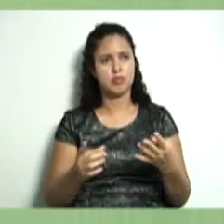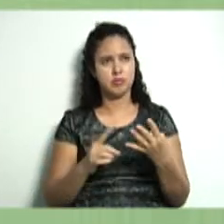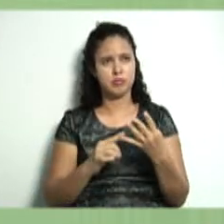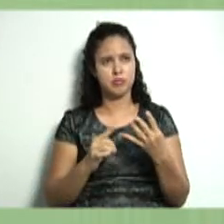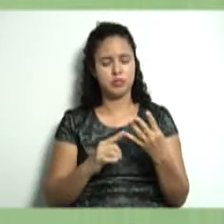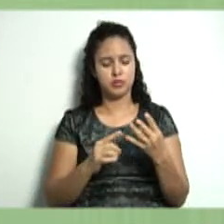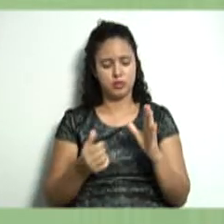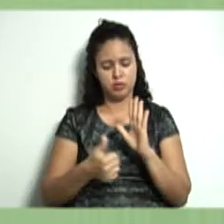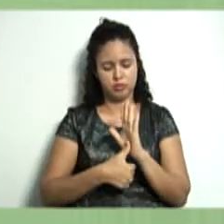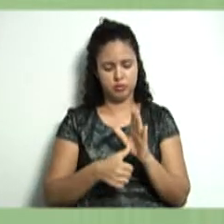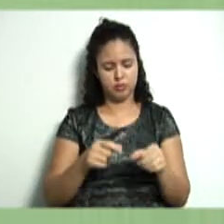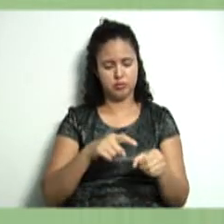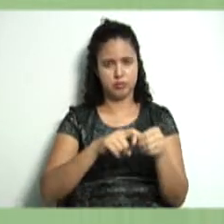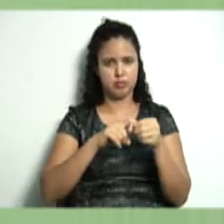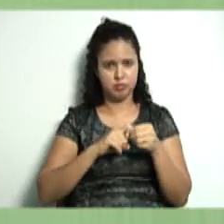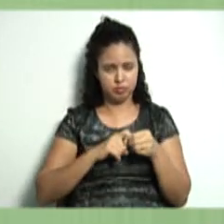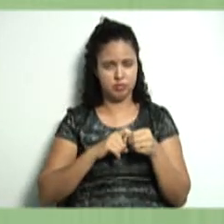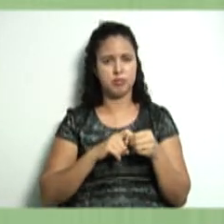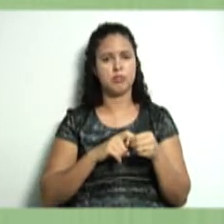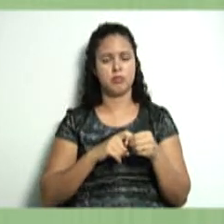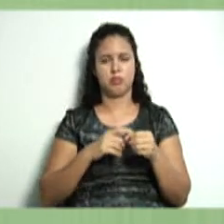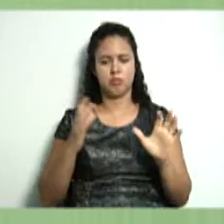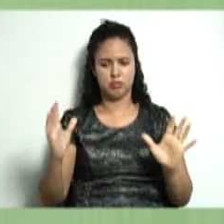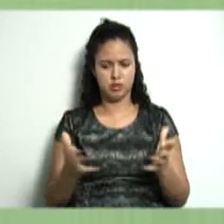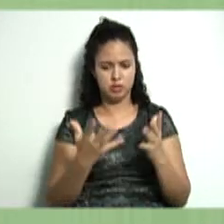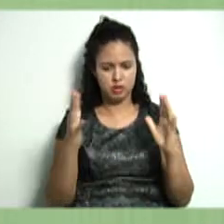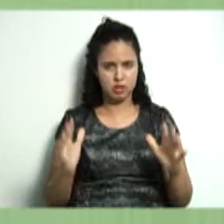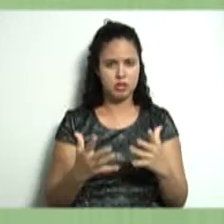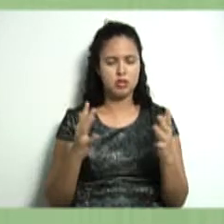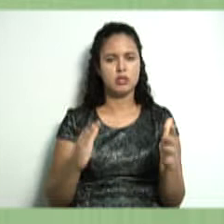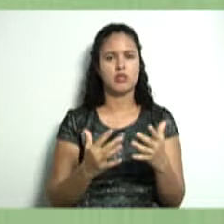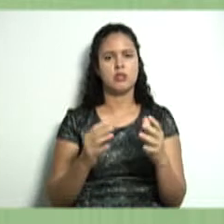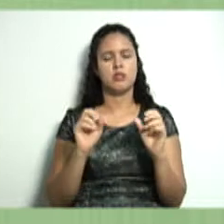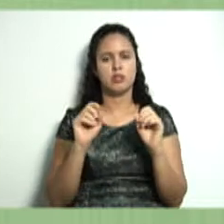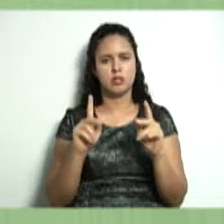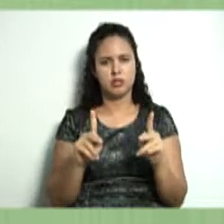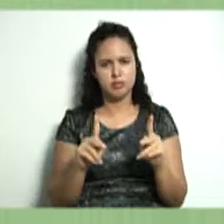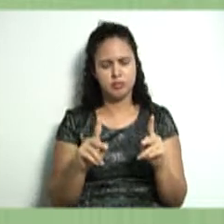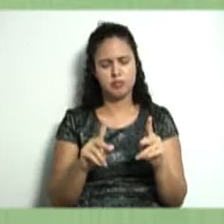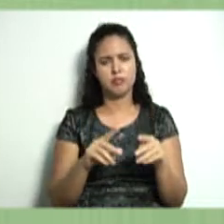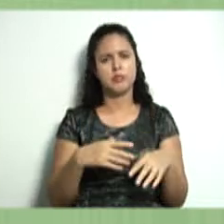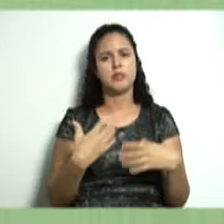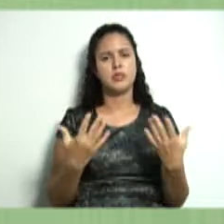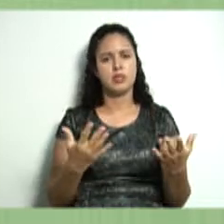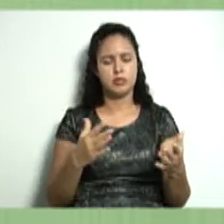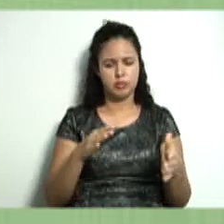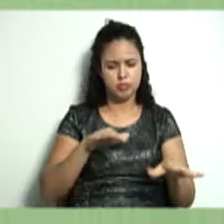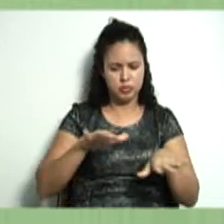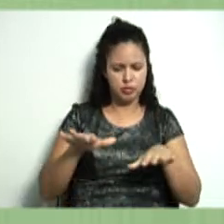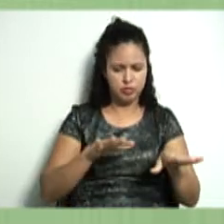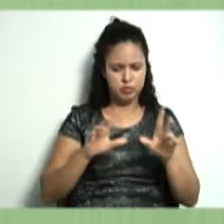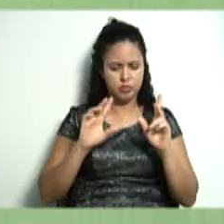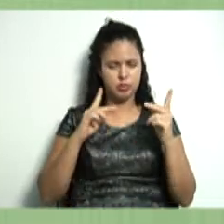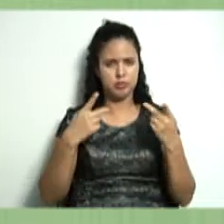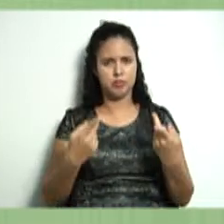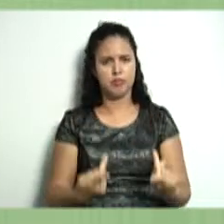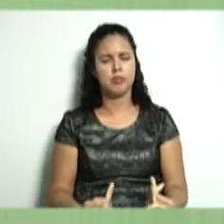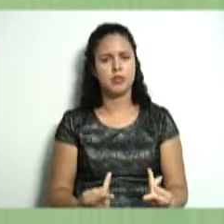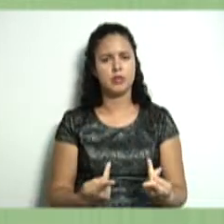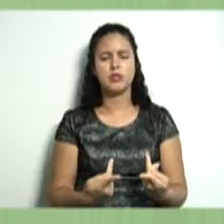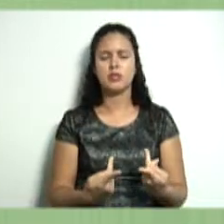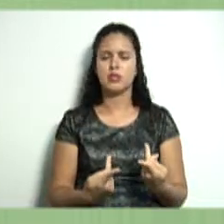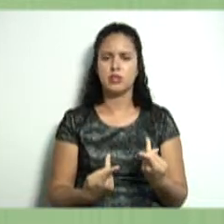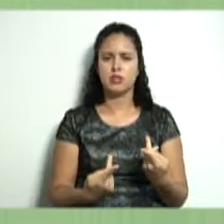a obrigação de estimular a integração, ok, da cooperativa com o movimento